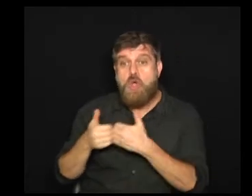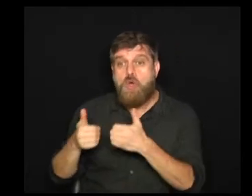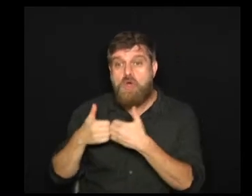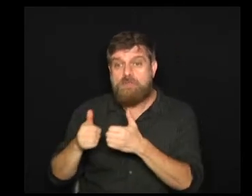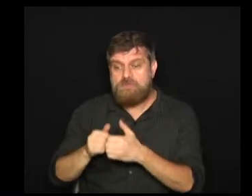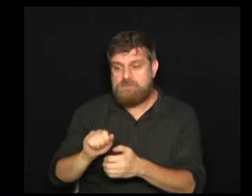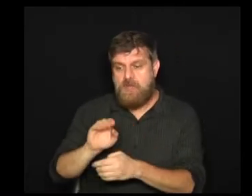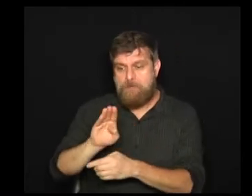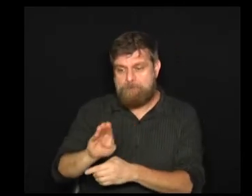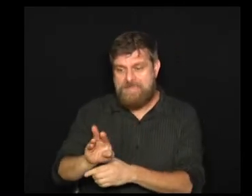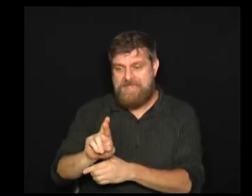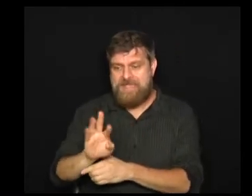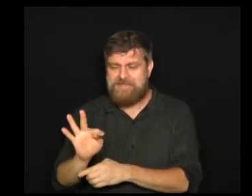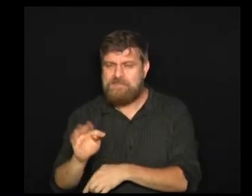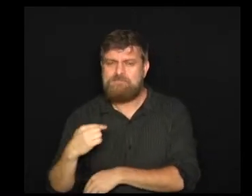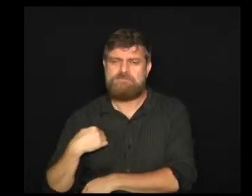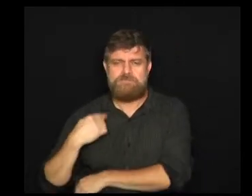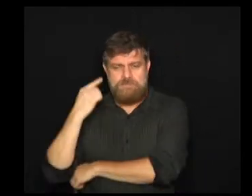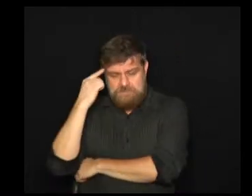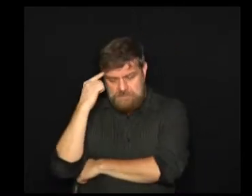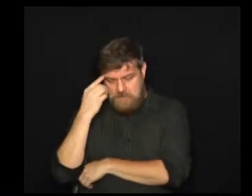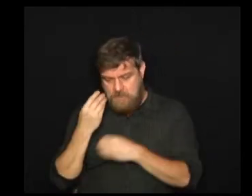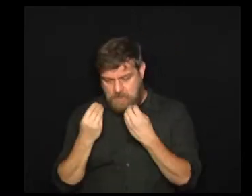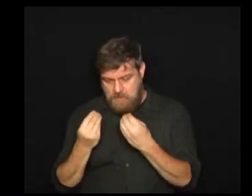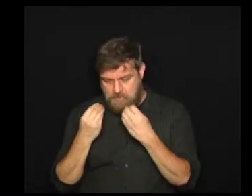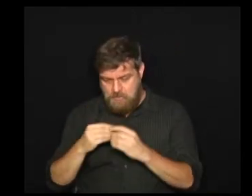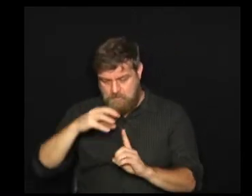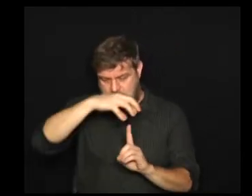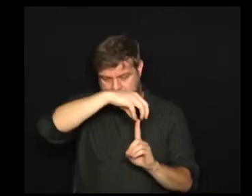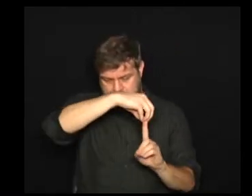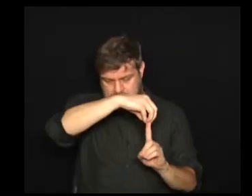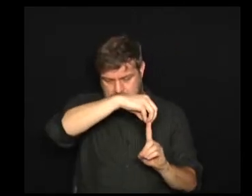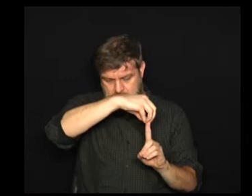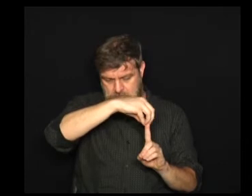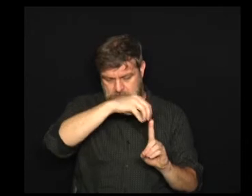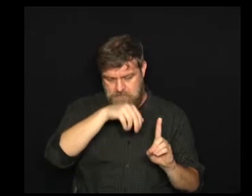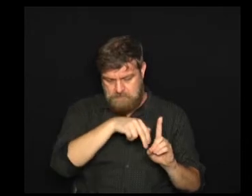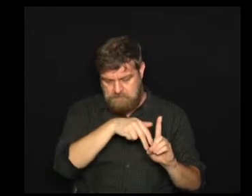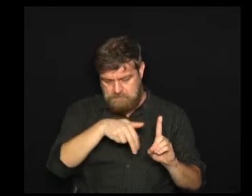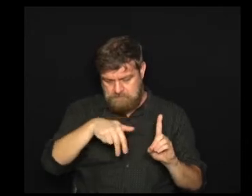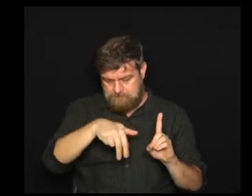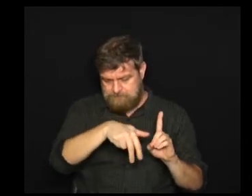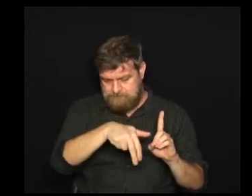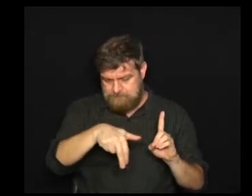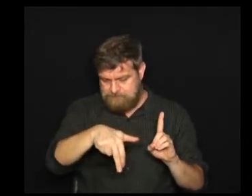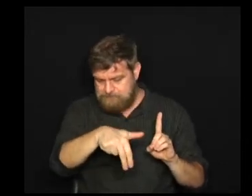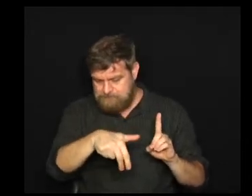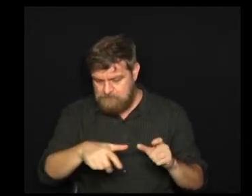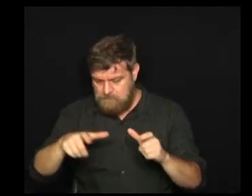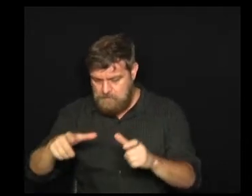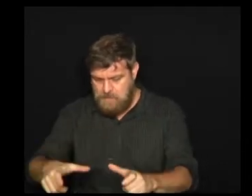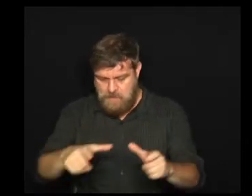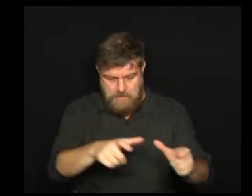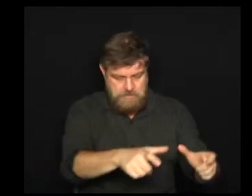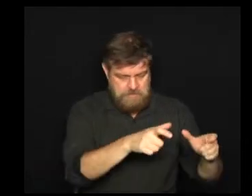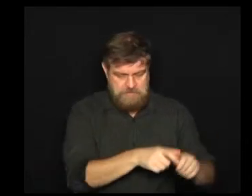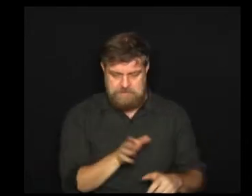E aí a gente fica pensando, como que a pessoa vai descer ali num ponto e ela tem que chegar nesses espaços, ela tem que